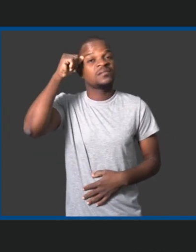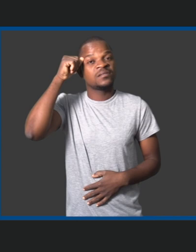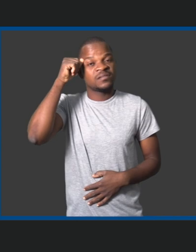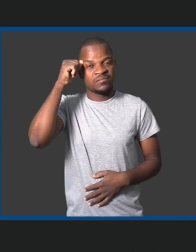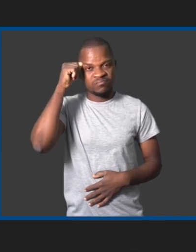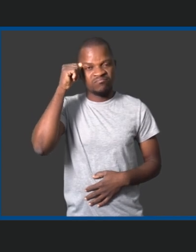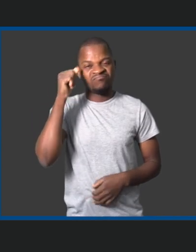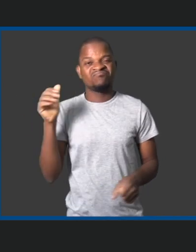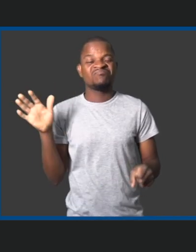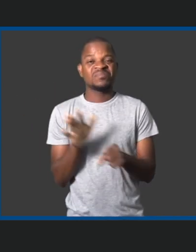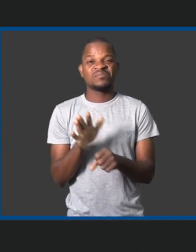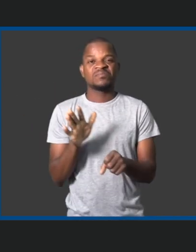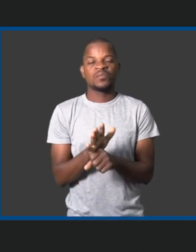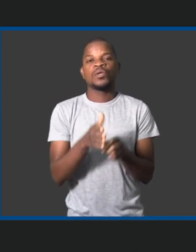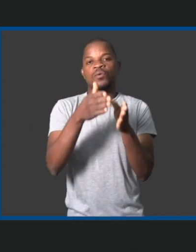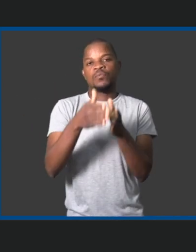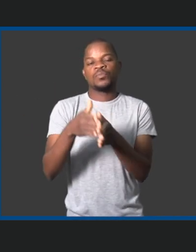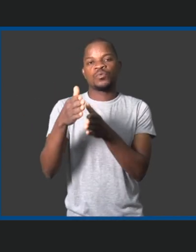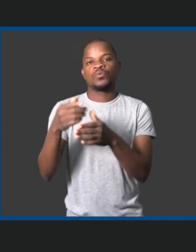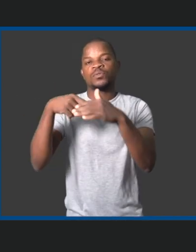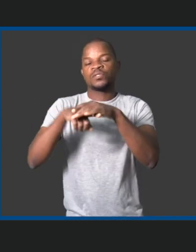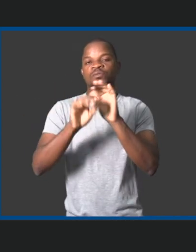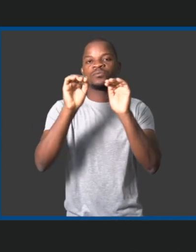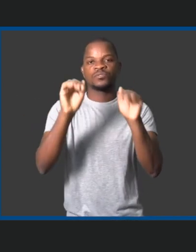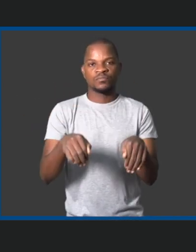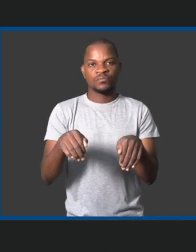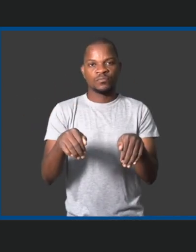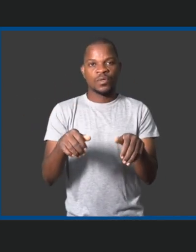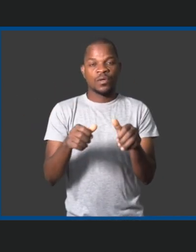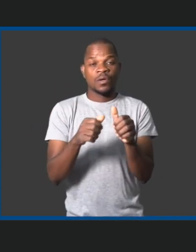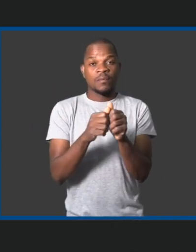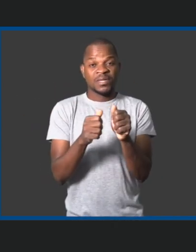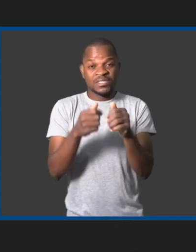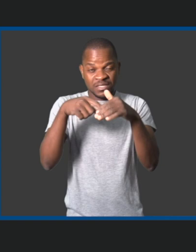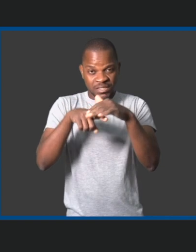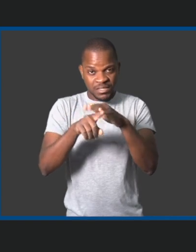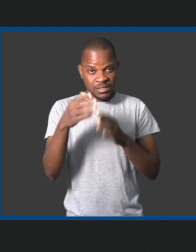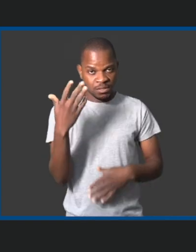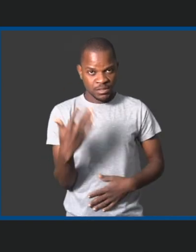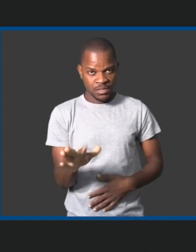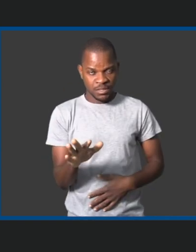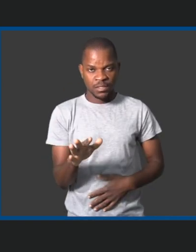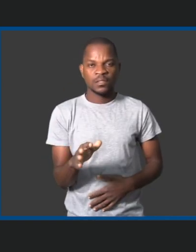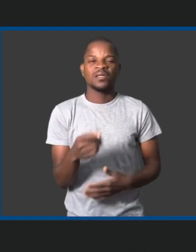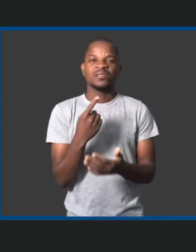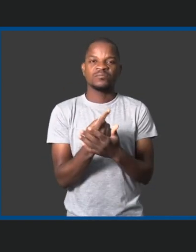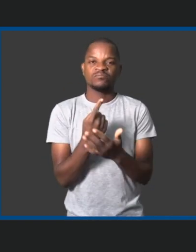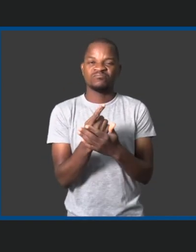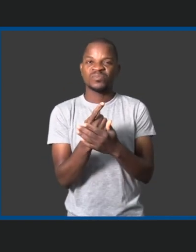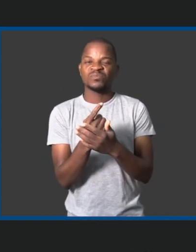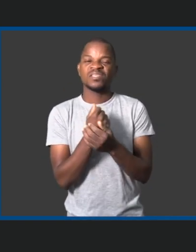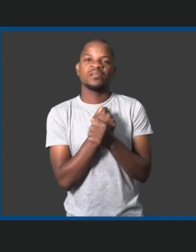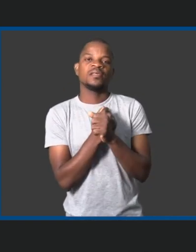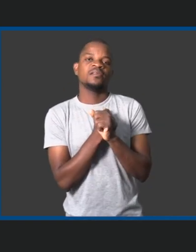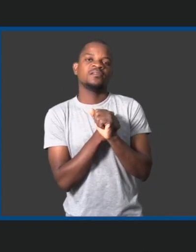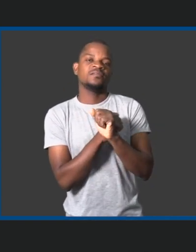sentir, nem de um metro, nem de meio metro, enchemos nos chapas. Em caso de estarmos nos chapas,